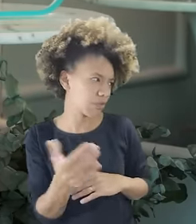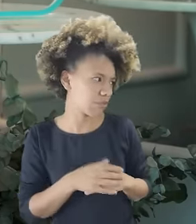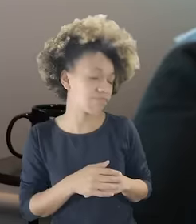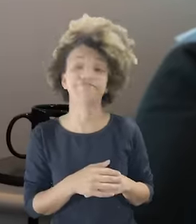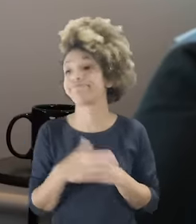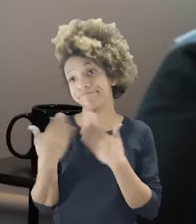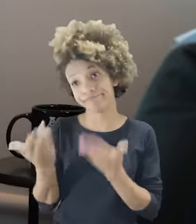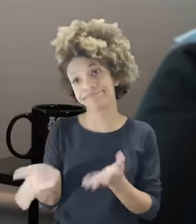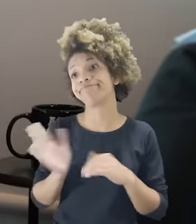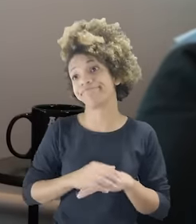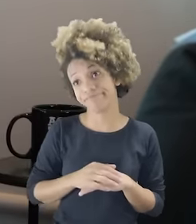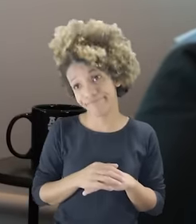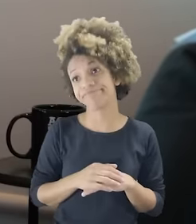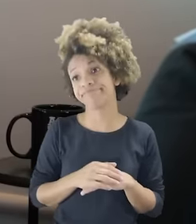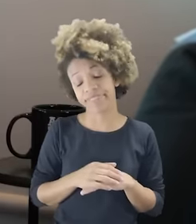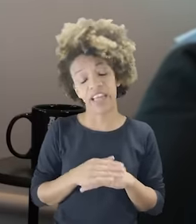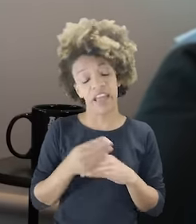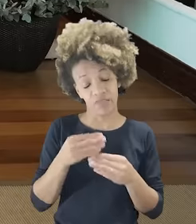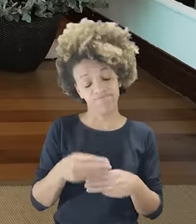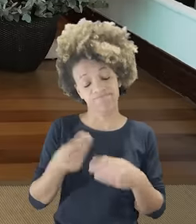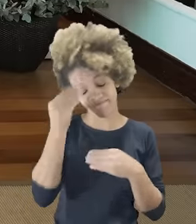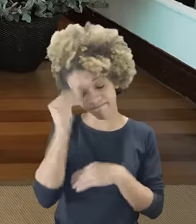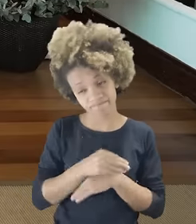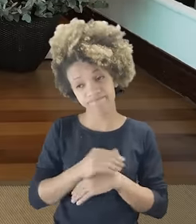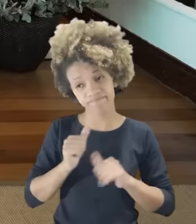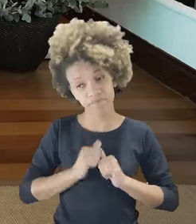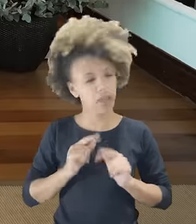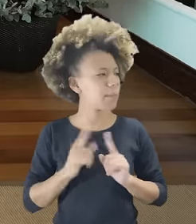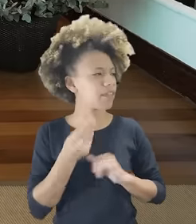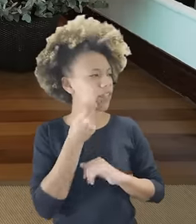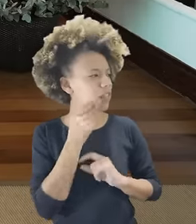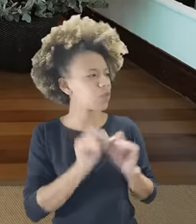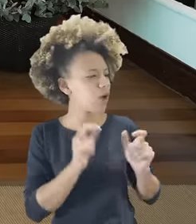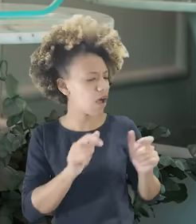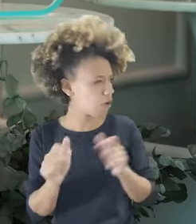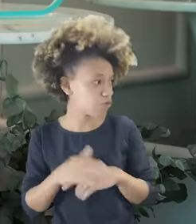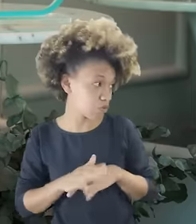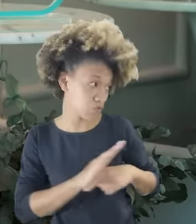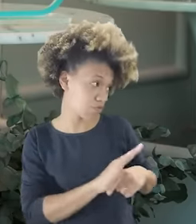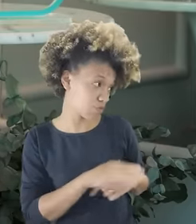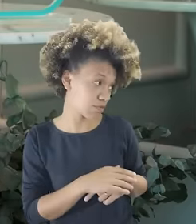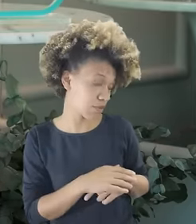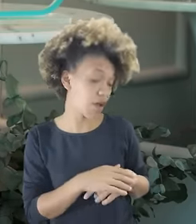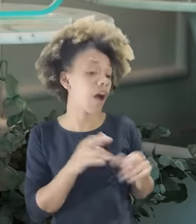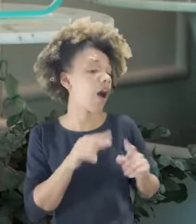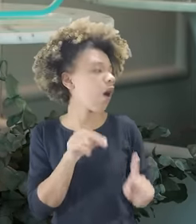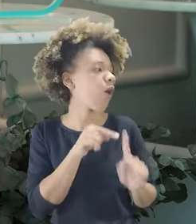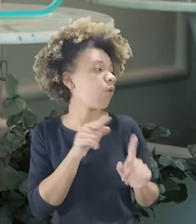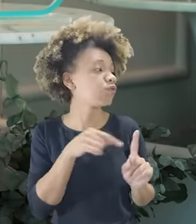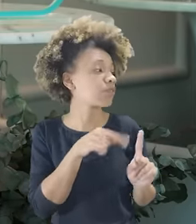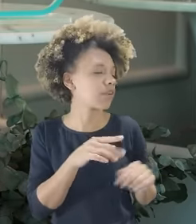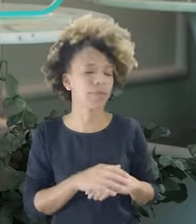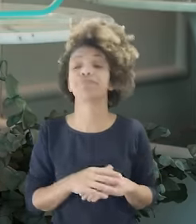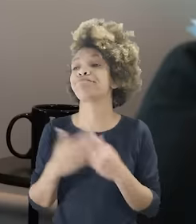sucesso é isso é uma frustração do cancelamento aonde porque se quiser eu te ajudo tipo Onde você tá